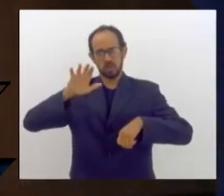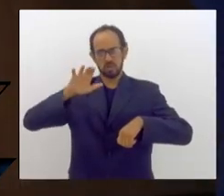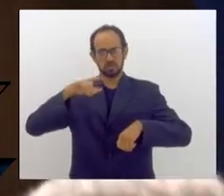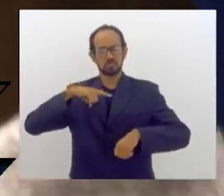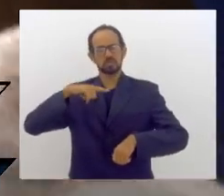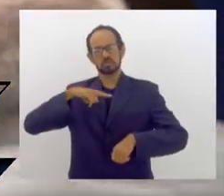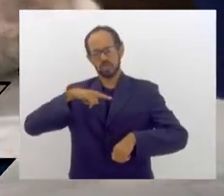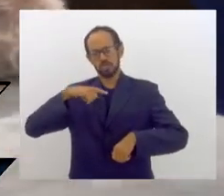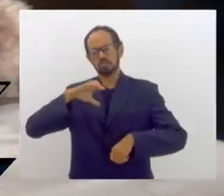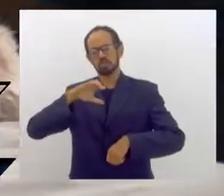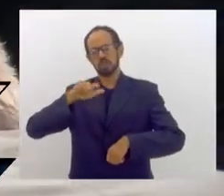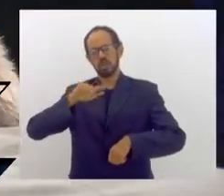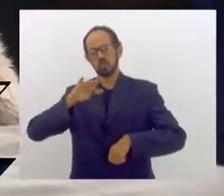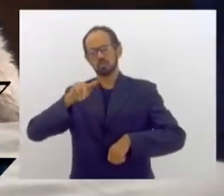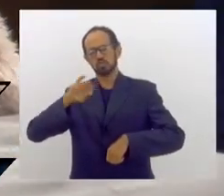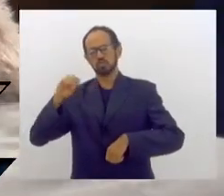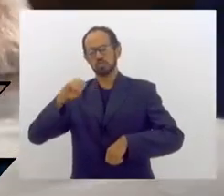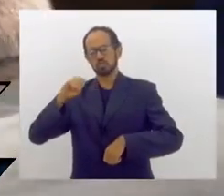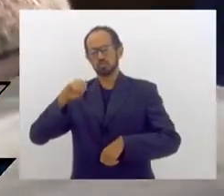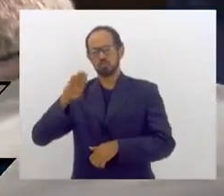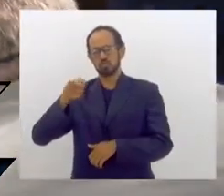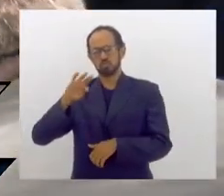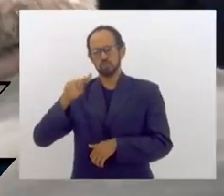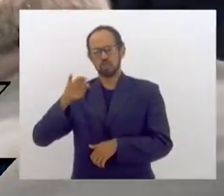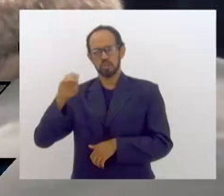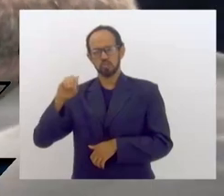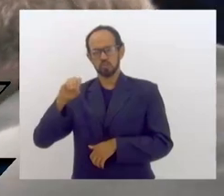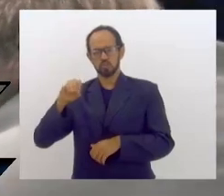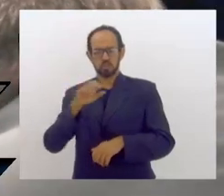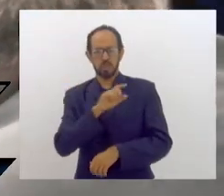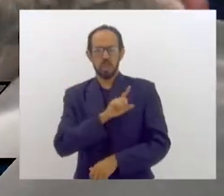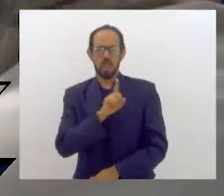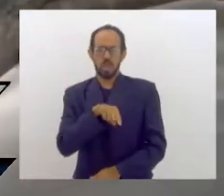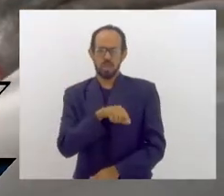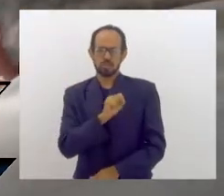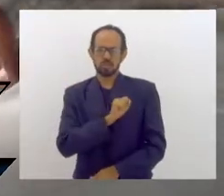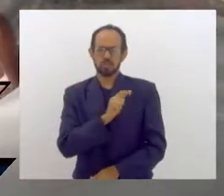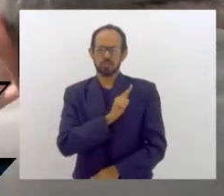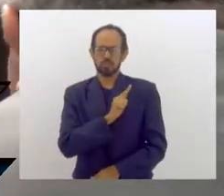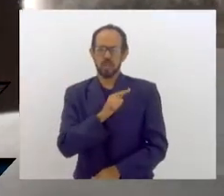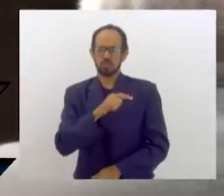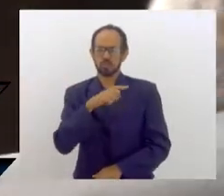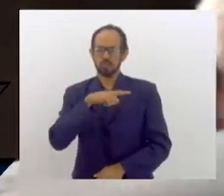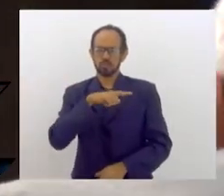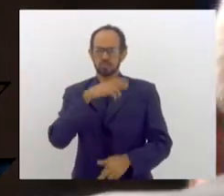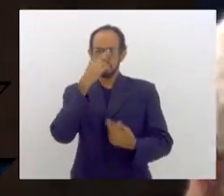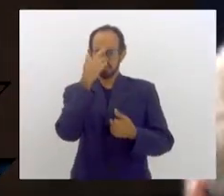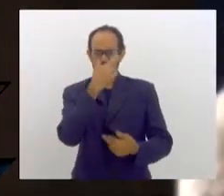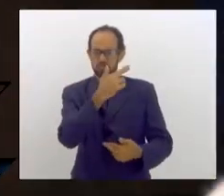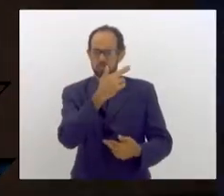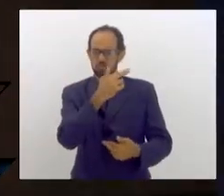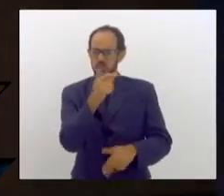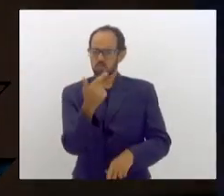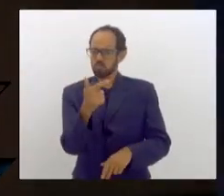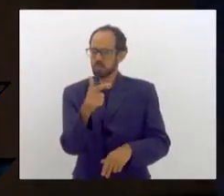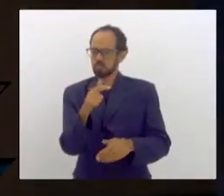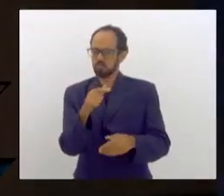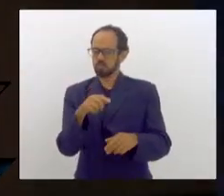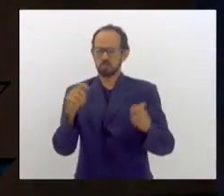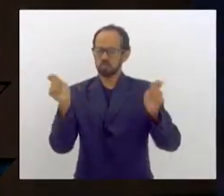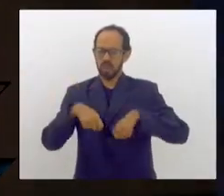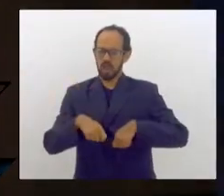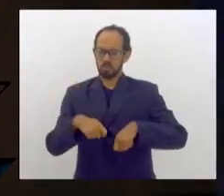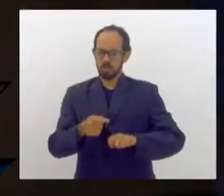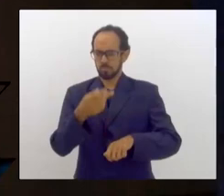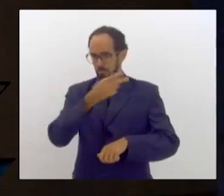e Claudinho, que vieram da periferia, Salgueiro, São Gonçalo, e tratavam todos com maior respeito. Não temos como ter alguém para